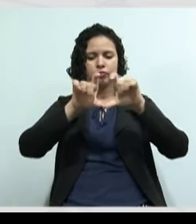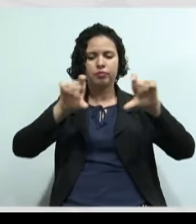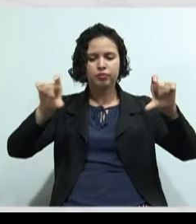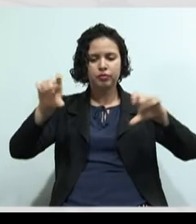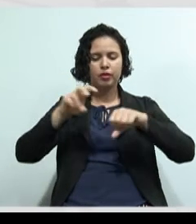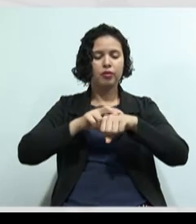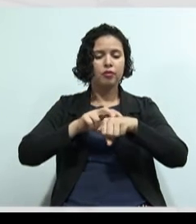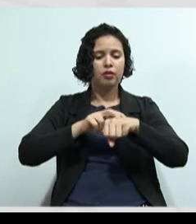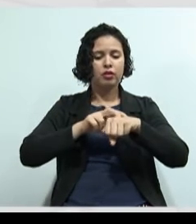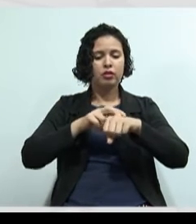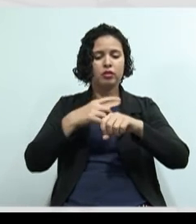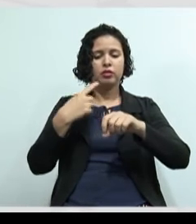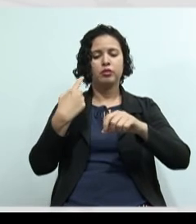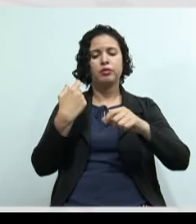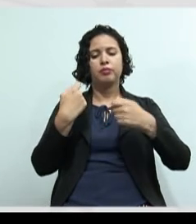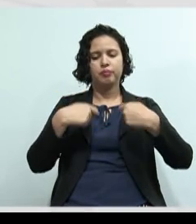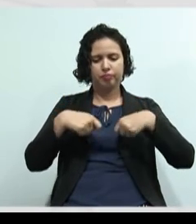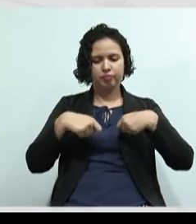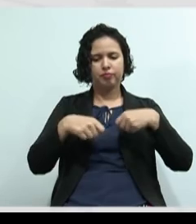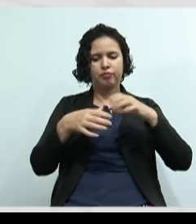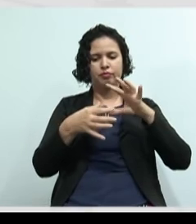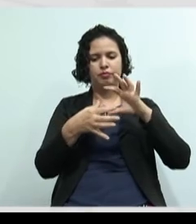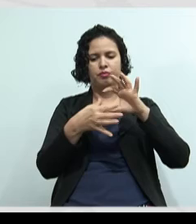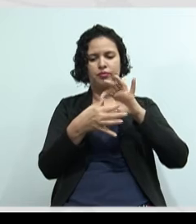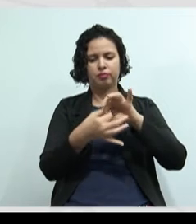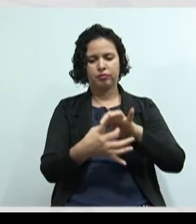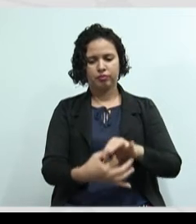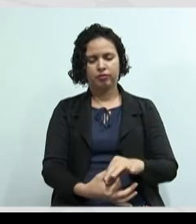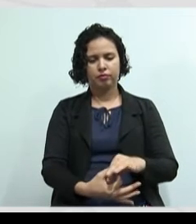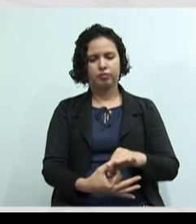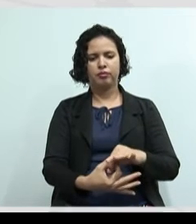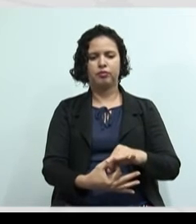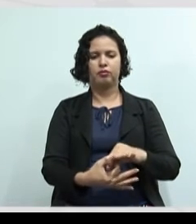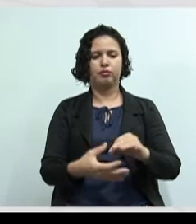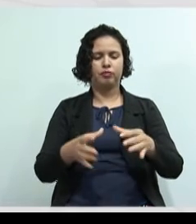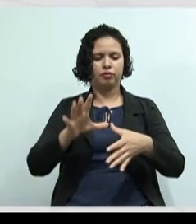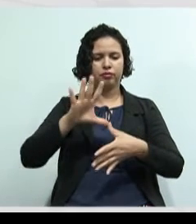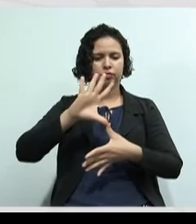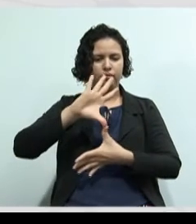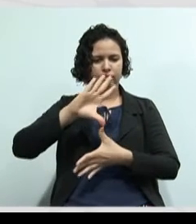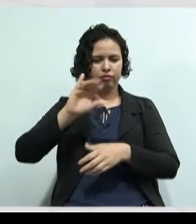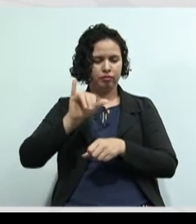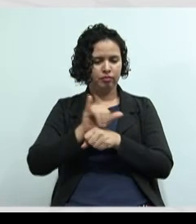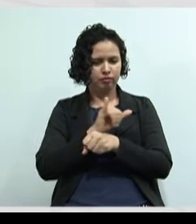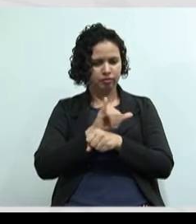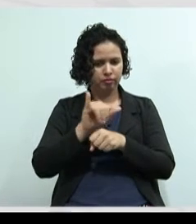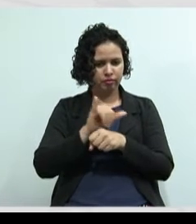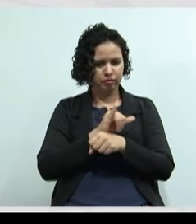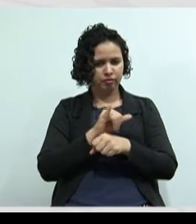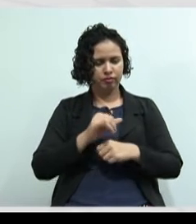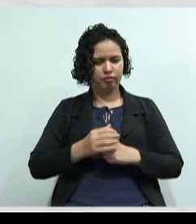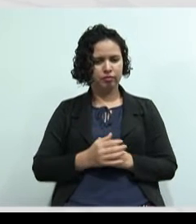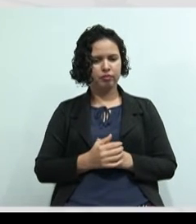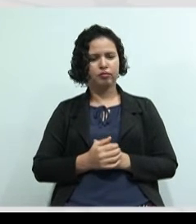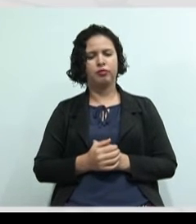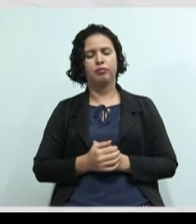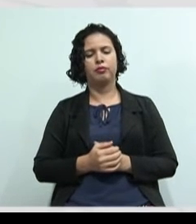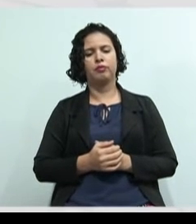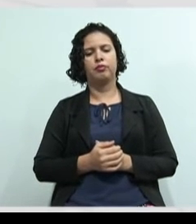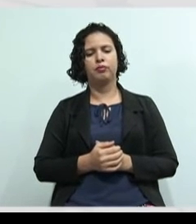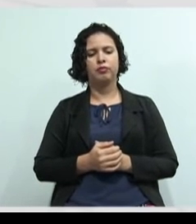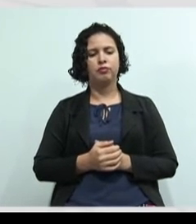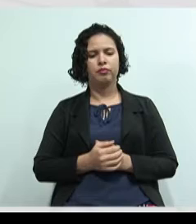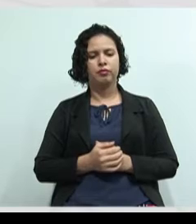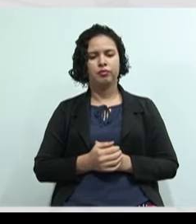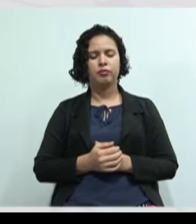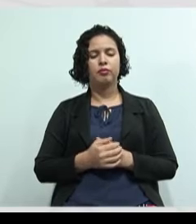tenho sustentação nesse tipo de situação do mapa estratégico, tá bom? E aí, pessoal, o alinhamento desses